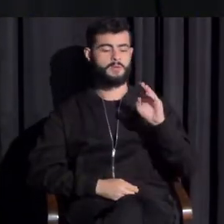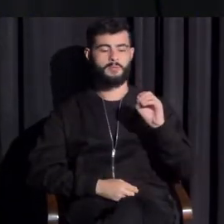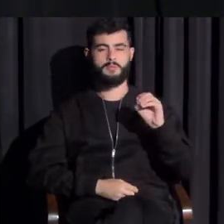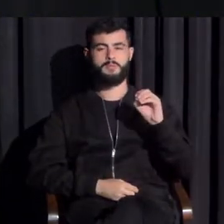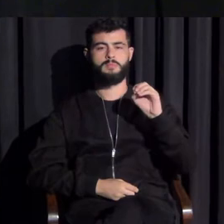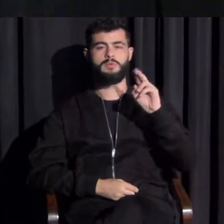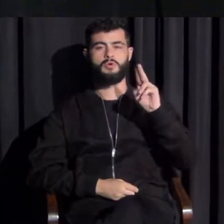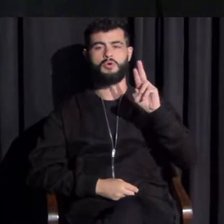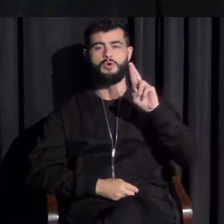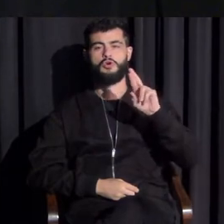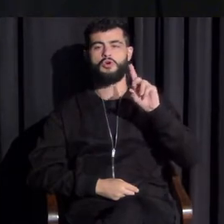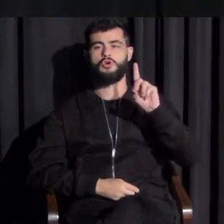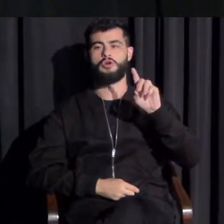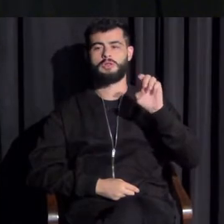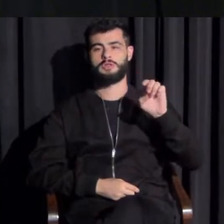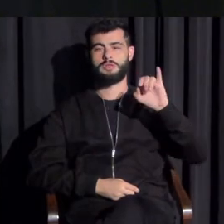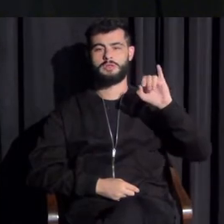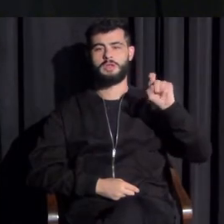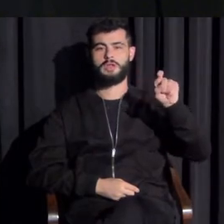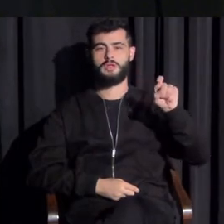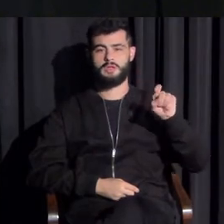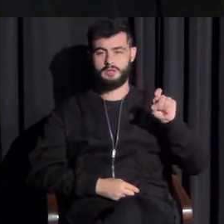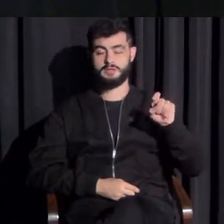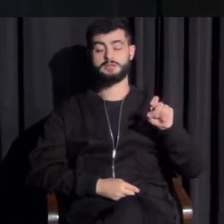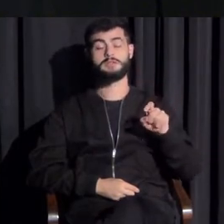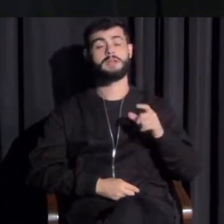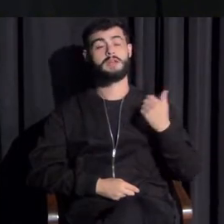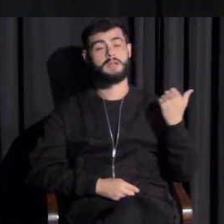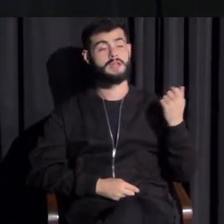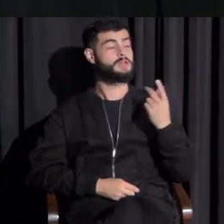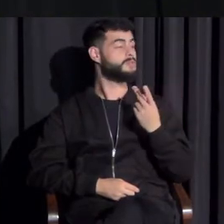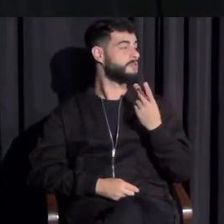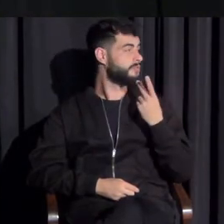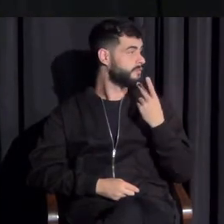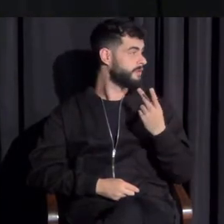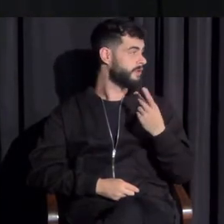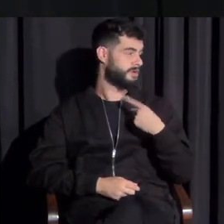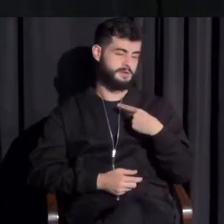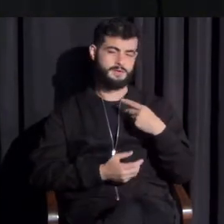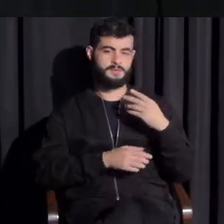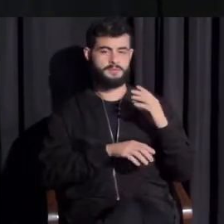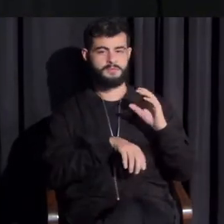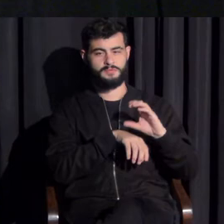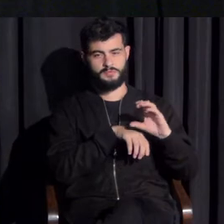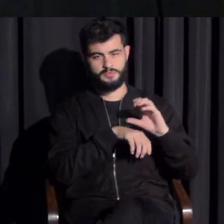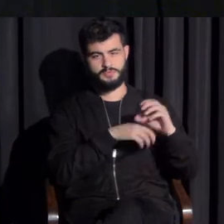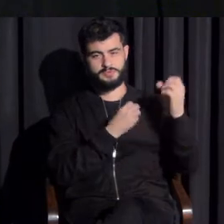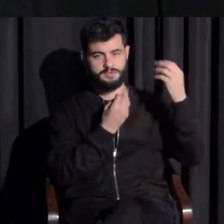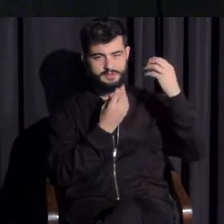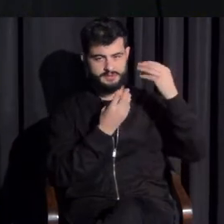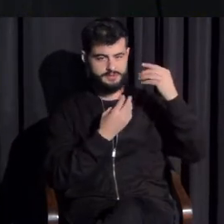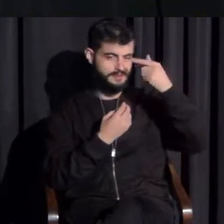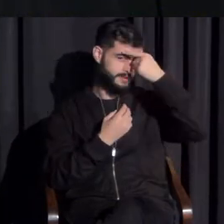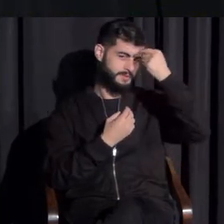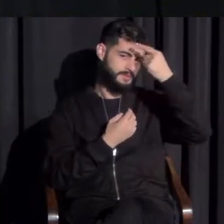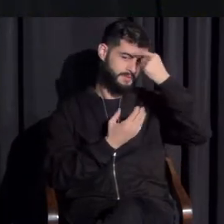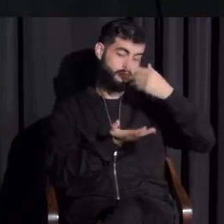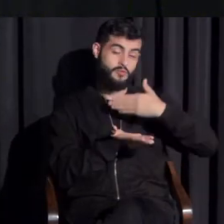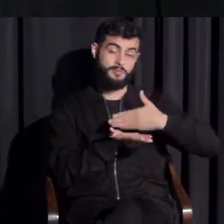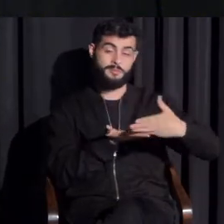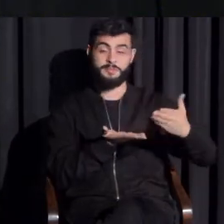né, a minha área, que faz parte da minha área de formação inicial, né, na minha graduação, enfim, Né?